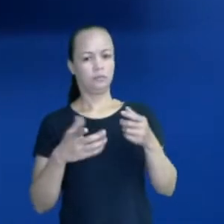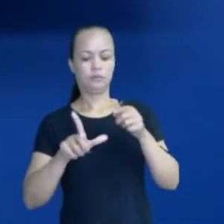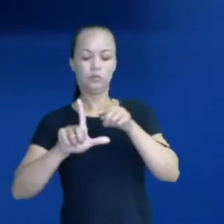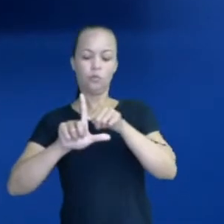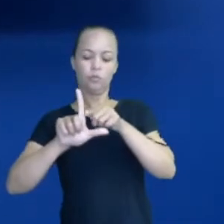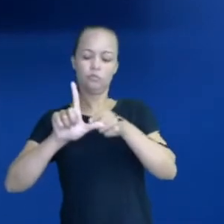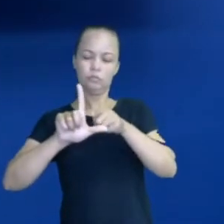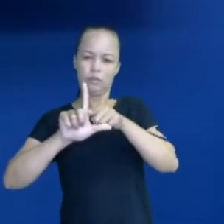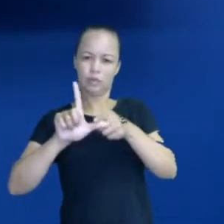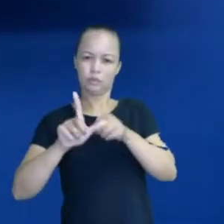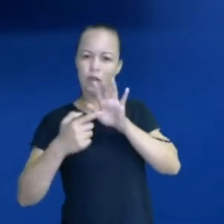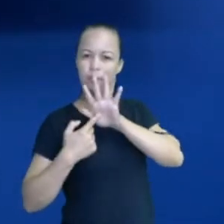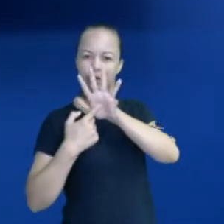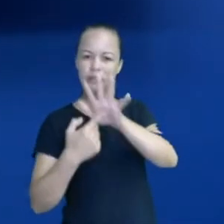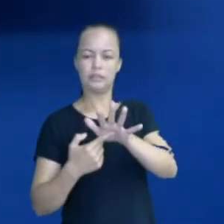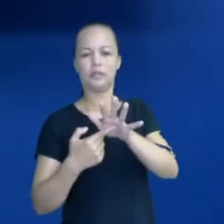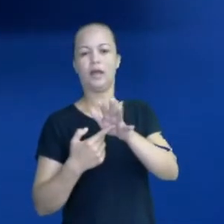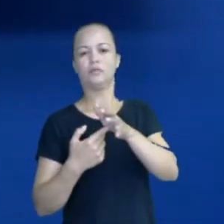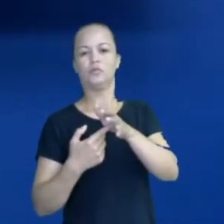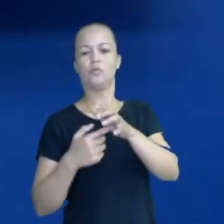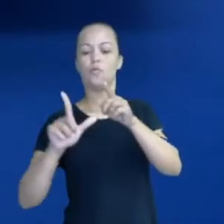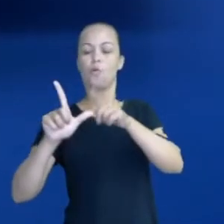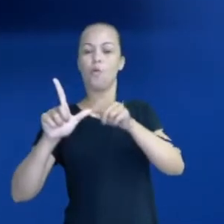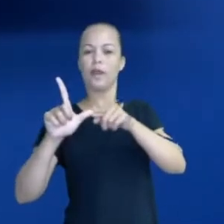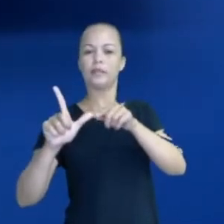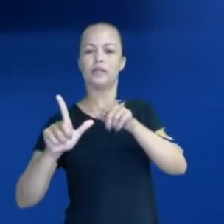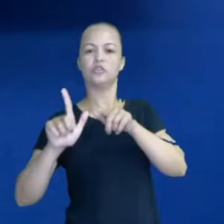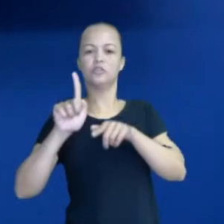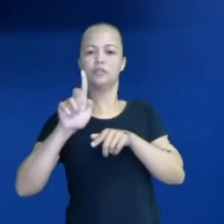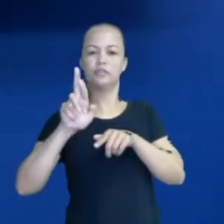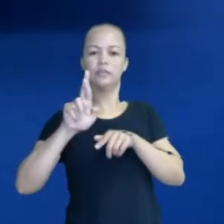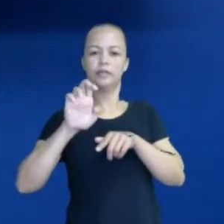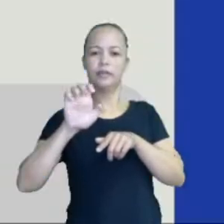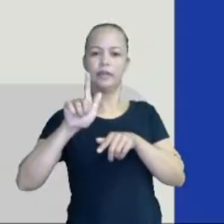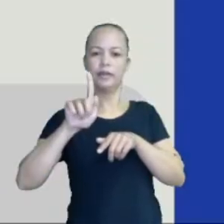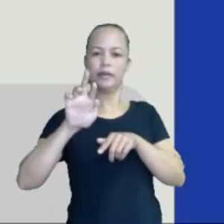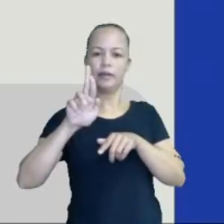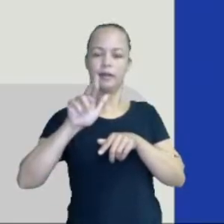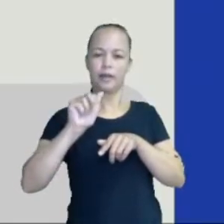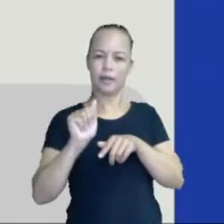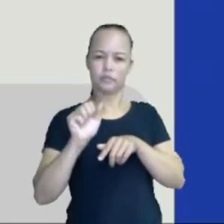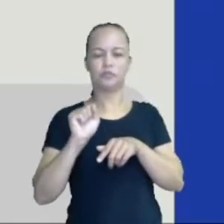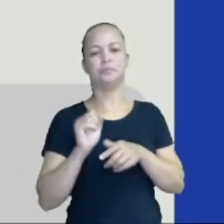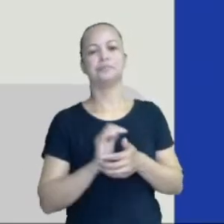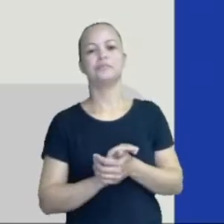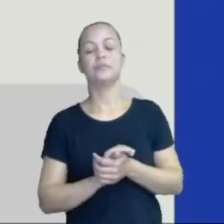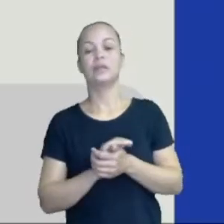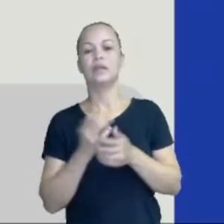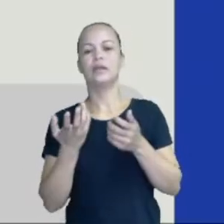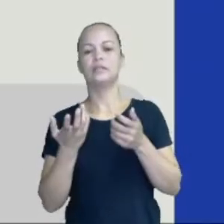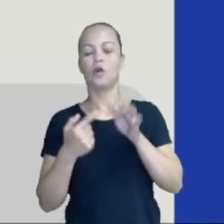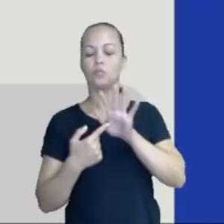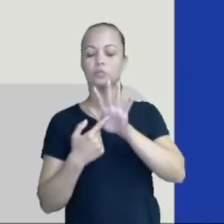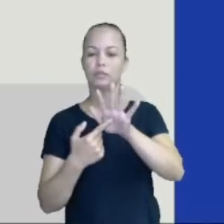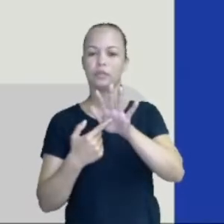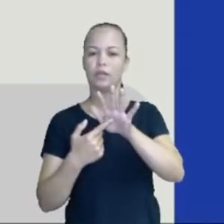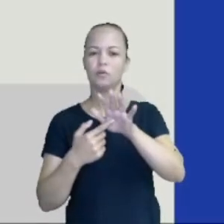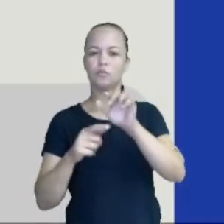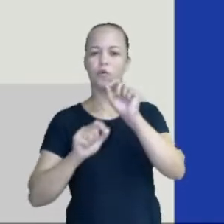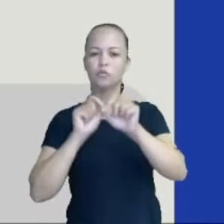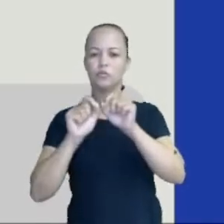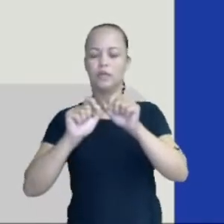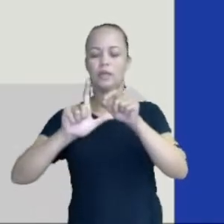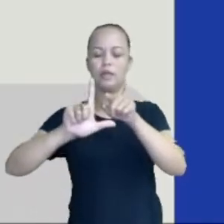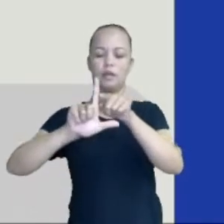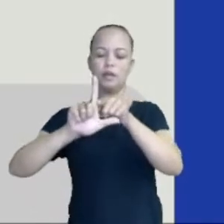tá? E aí, a mais utilizada é alfa, tá certo? E aí, aqui eu tenho quem? Exatamente 90 graus.